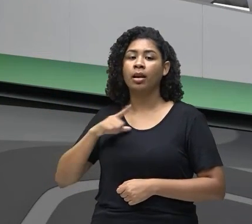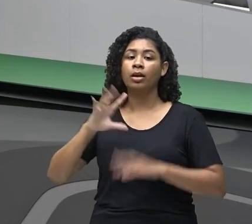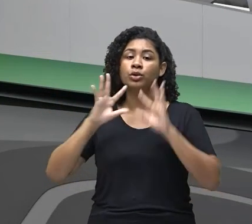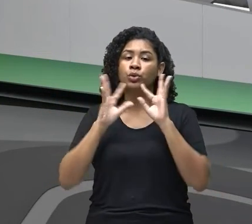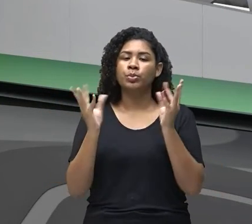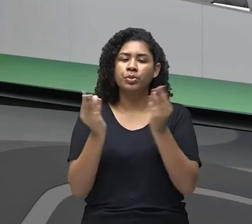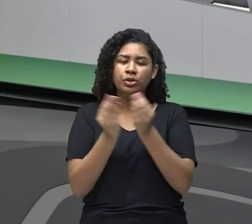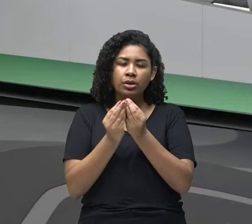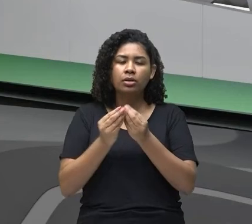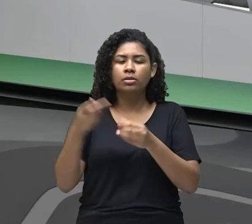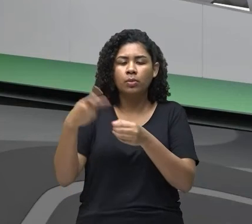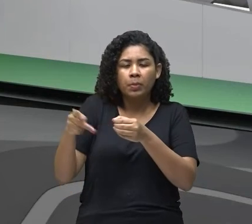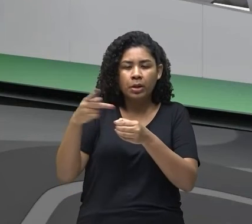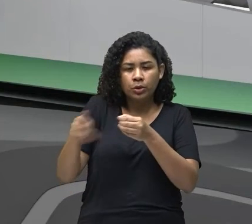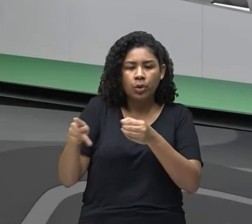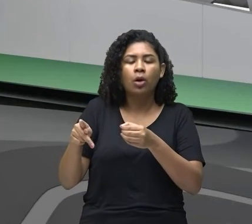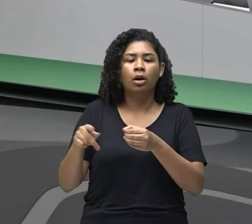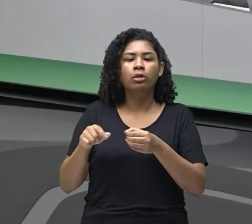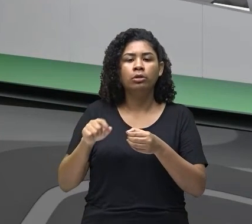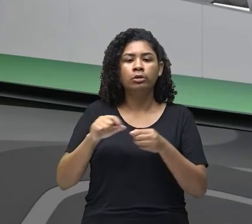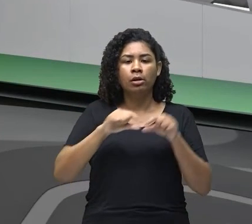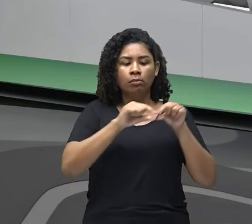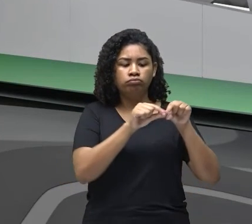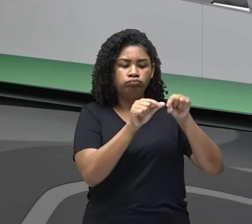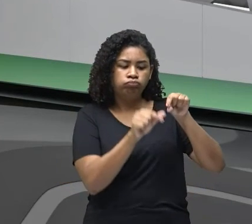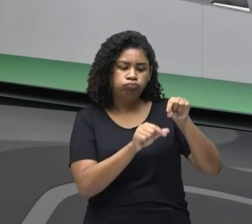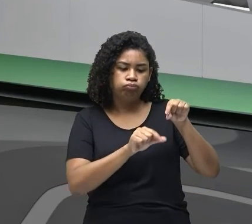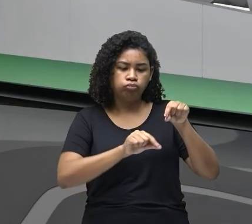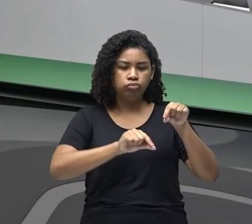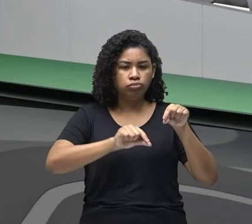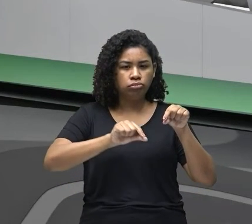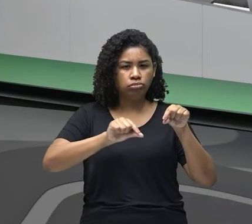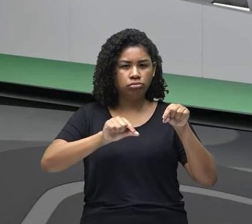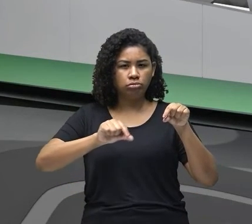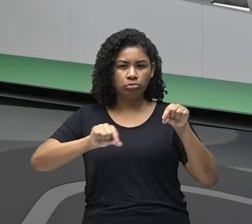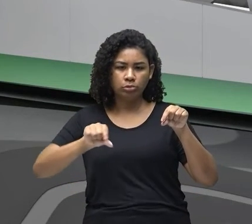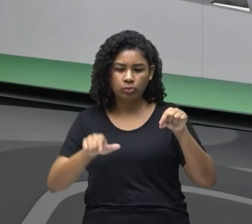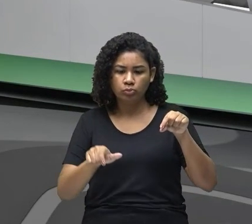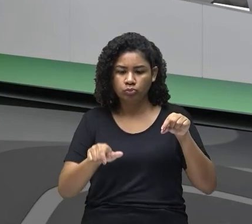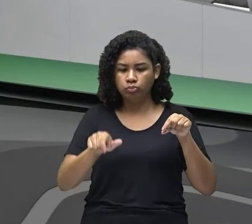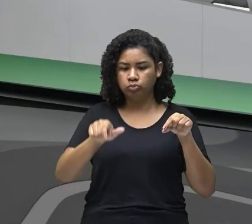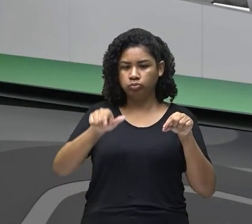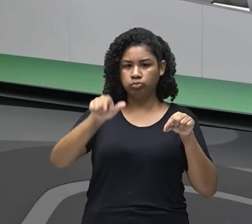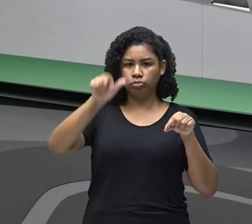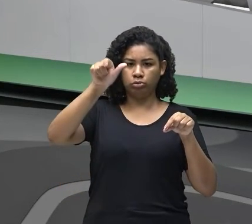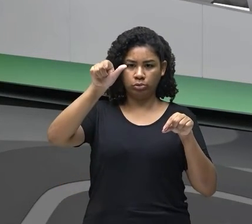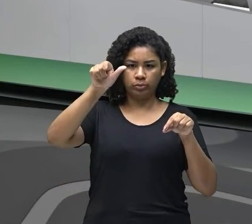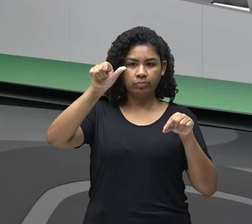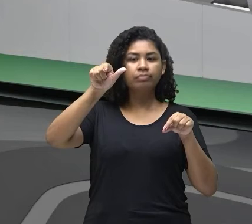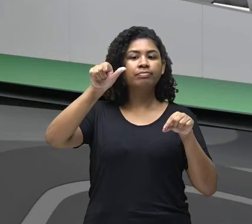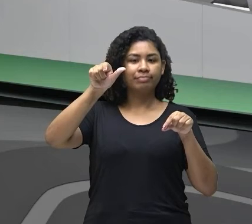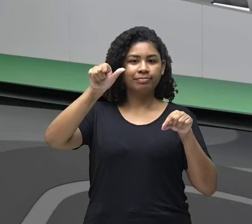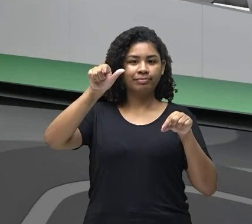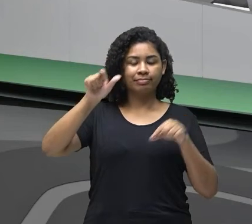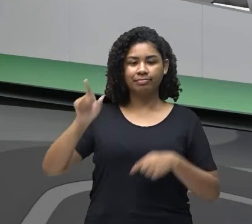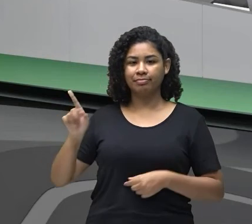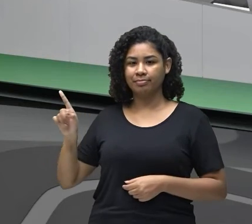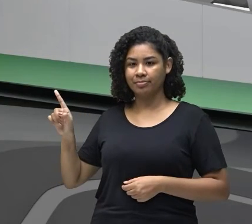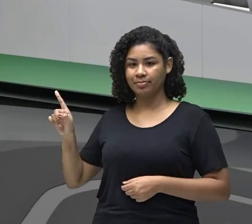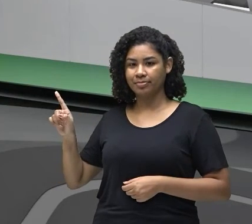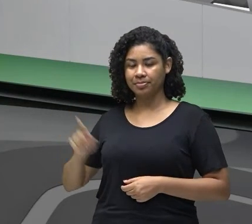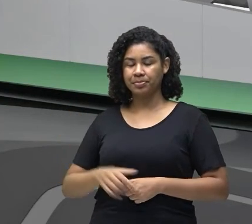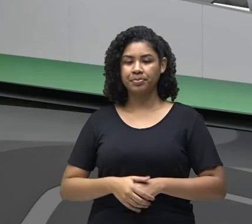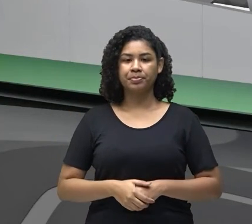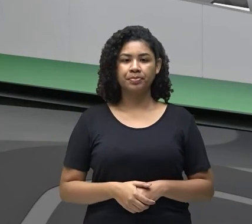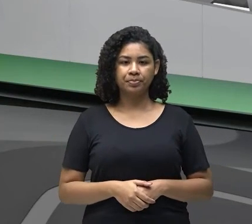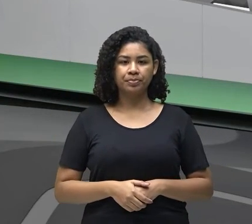né, bruta, e aqui ela passa pela essa coluna que a gente observa aqui em vertical, que